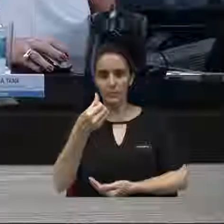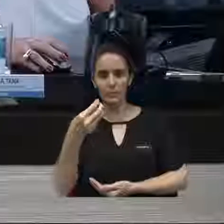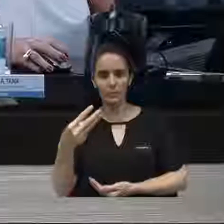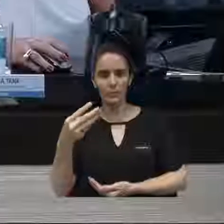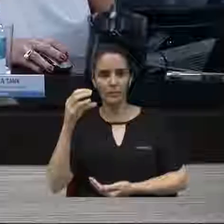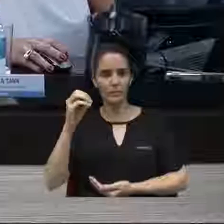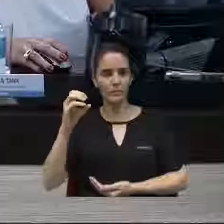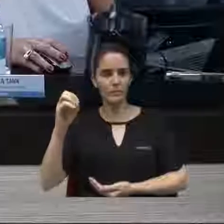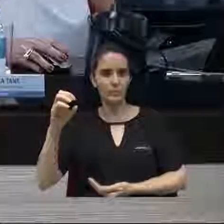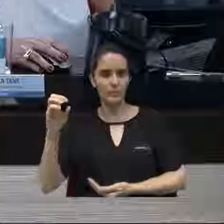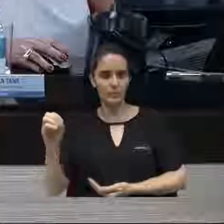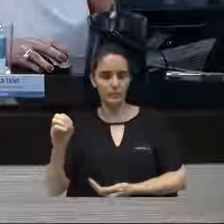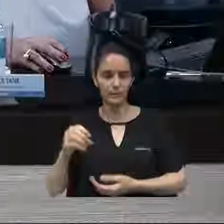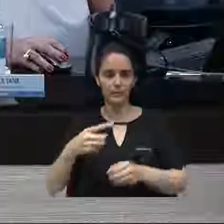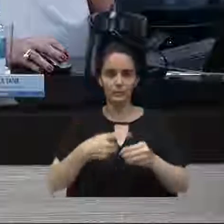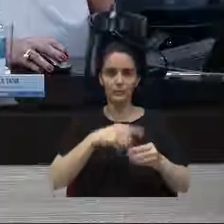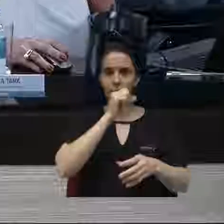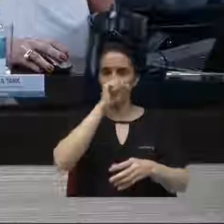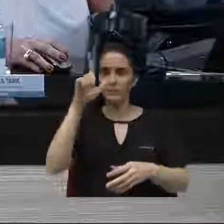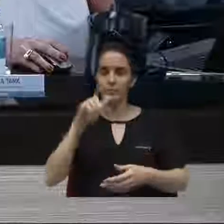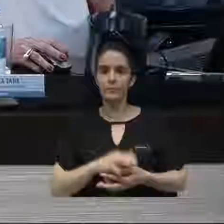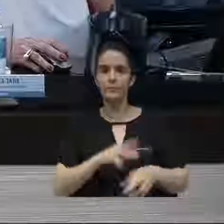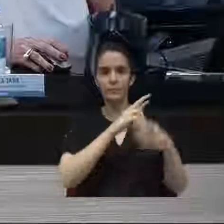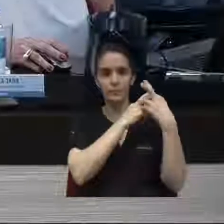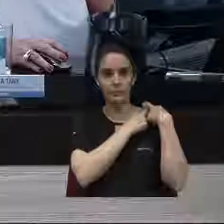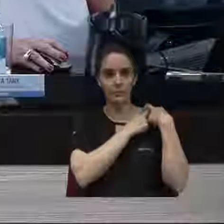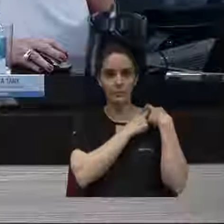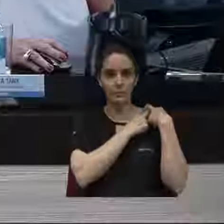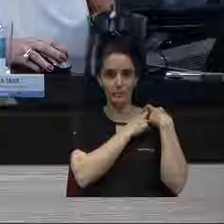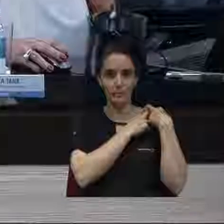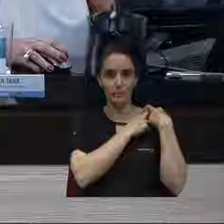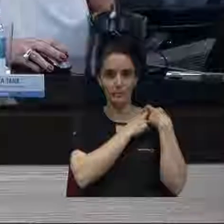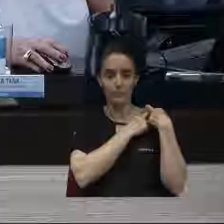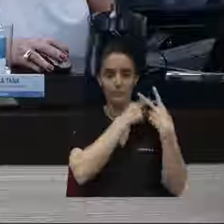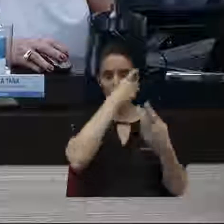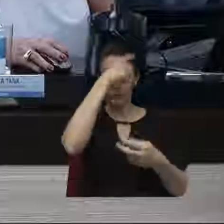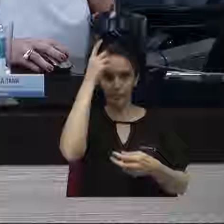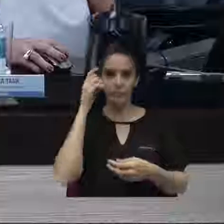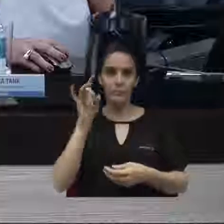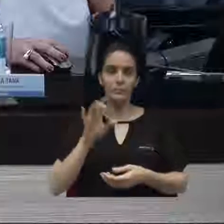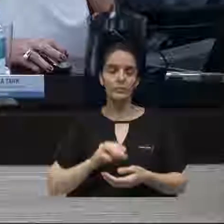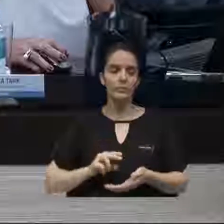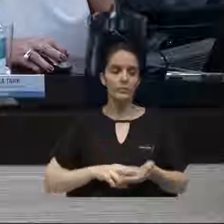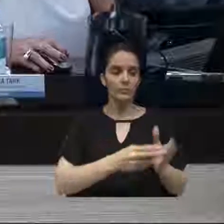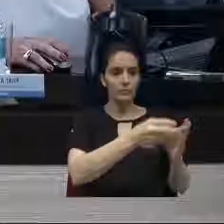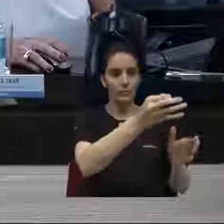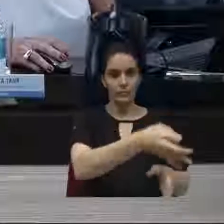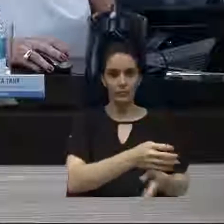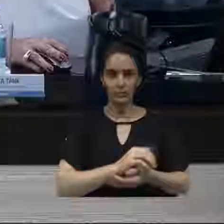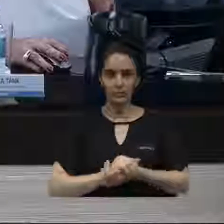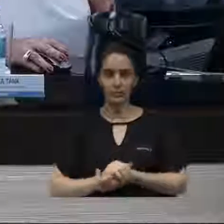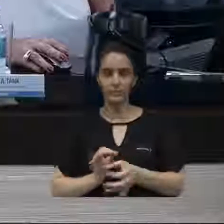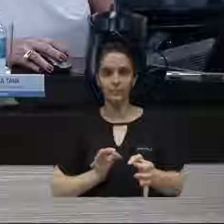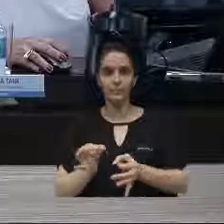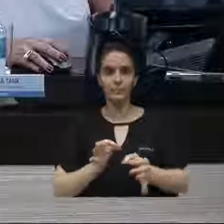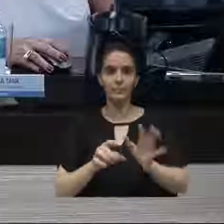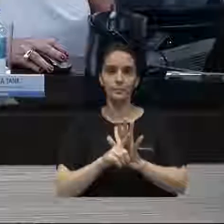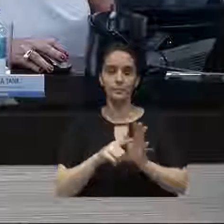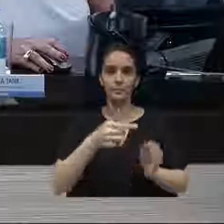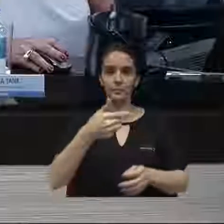26730010000, no município de Limeira. Autoria do vereador Wagner Barbosa. Encaminhe-se às comissões competentes. Projeto de